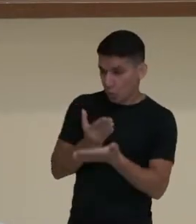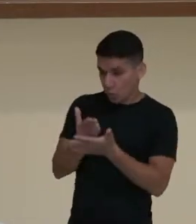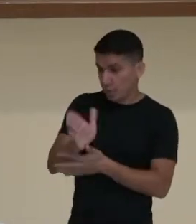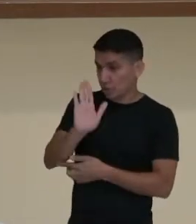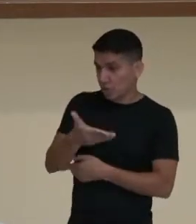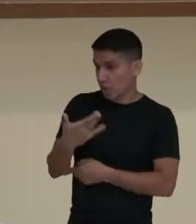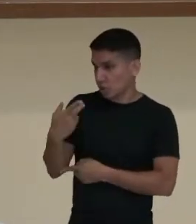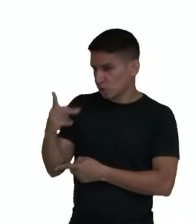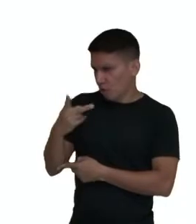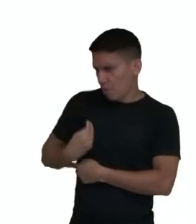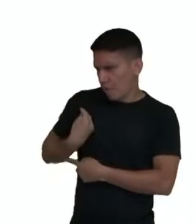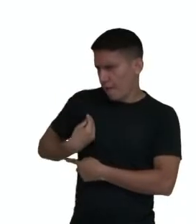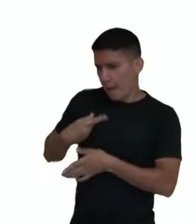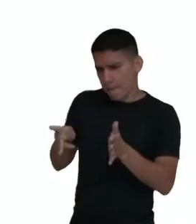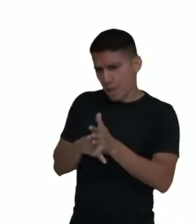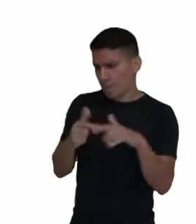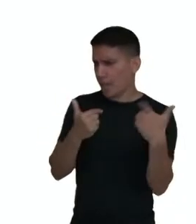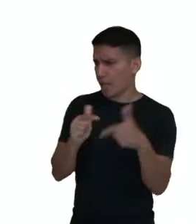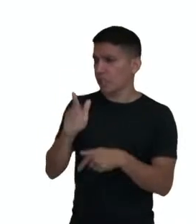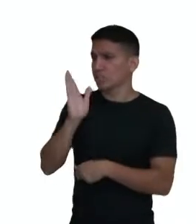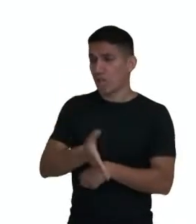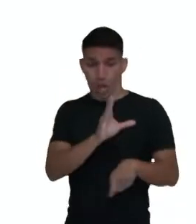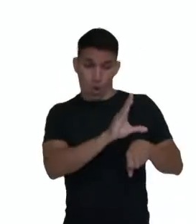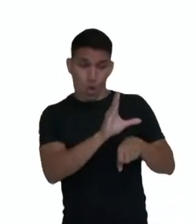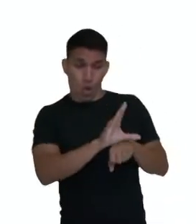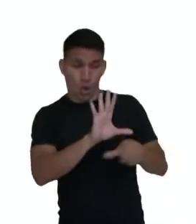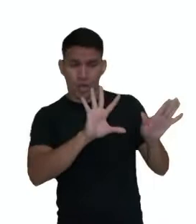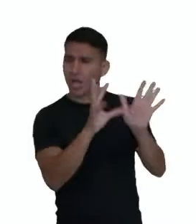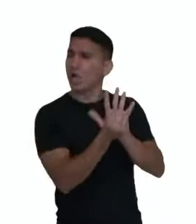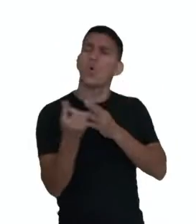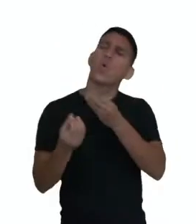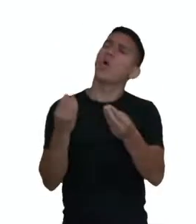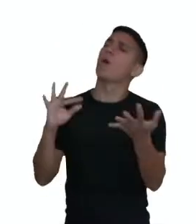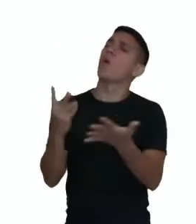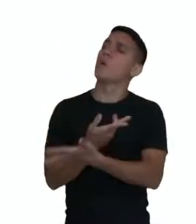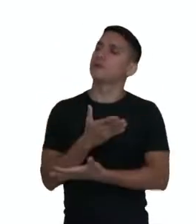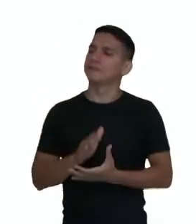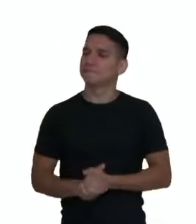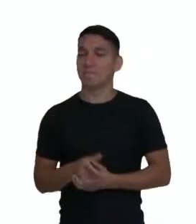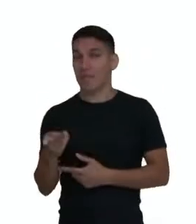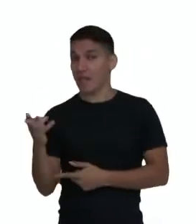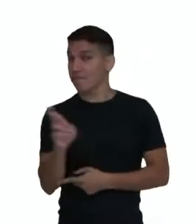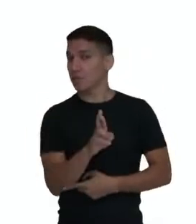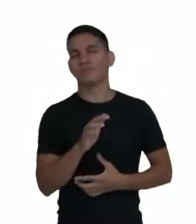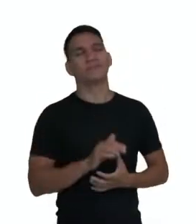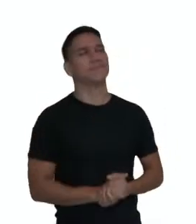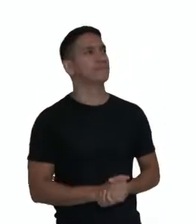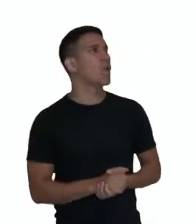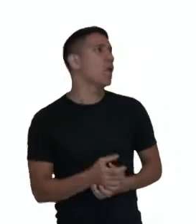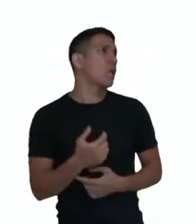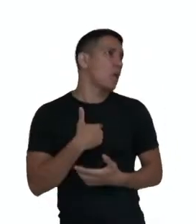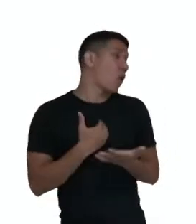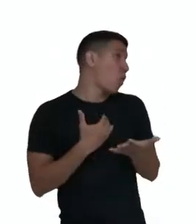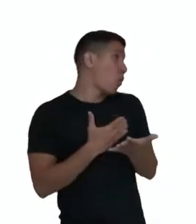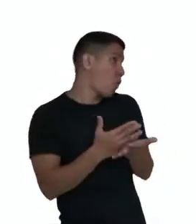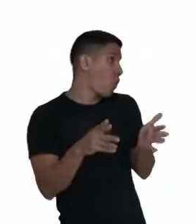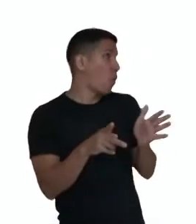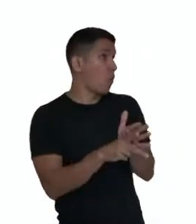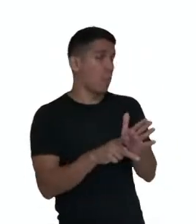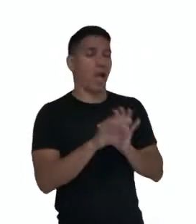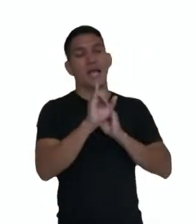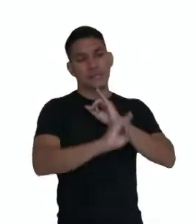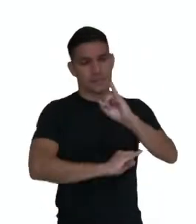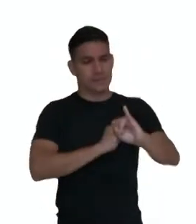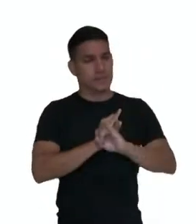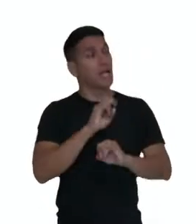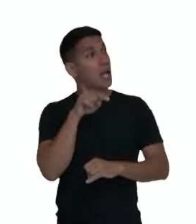sua trajetória depois de um curso no Senac, como foi isso? E ela diz, eu comecei na internet e foi